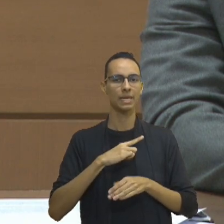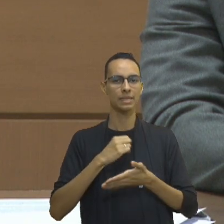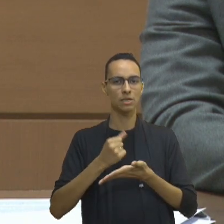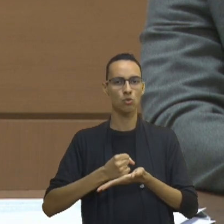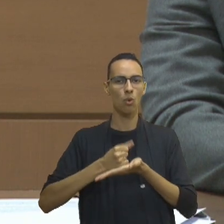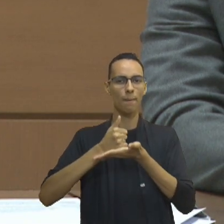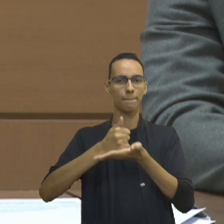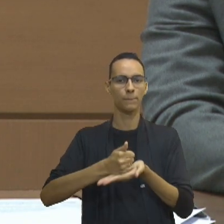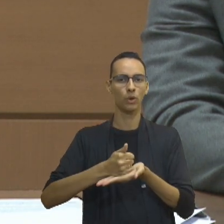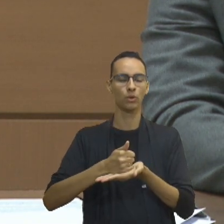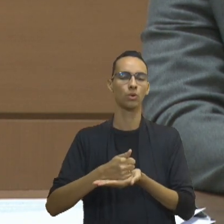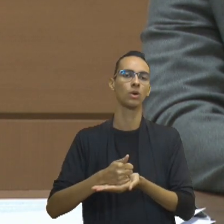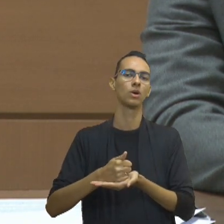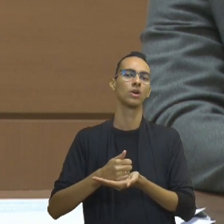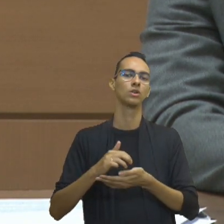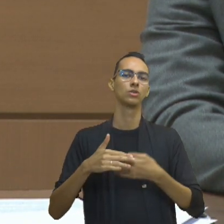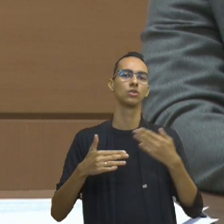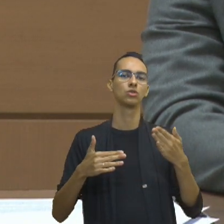prédio.